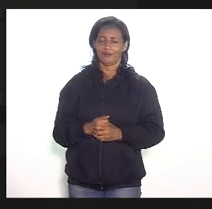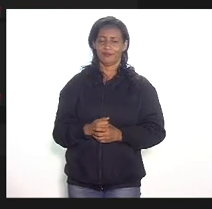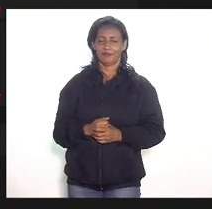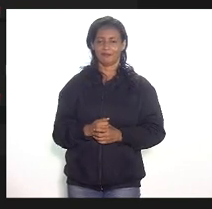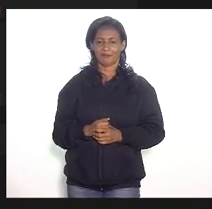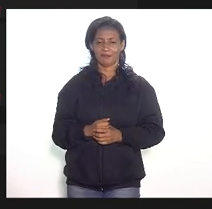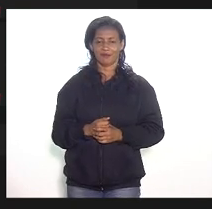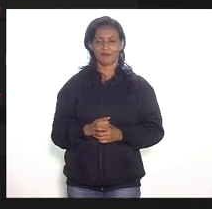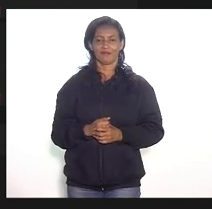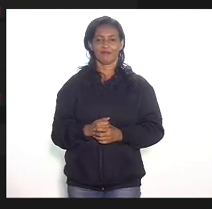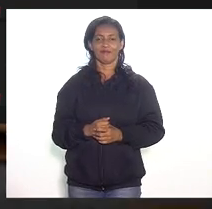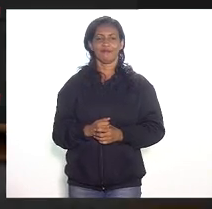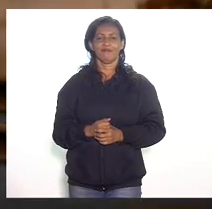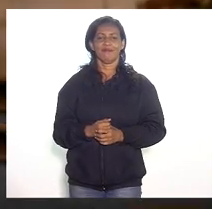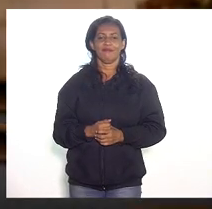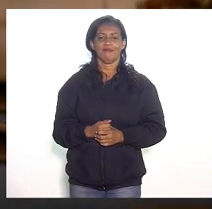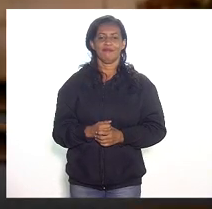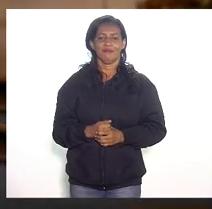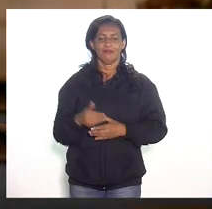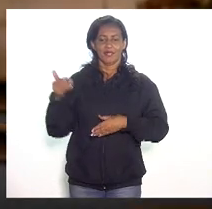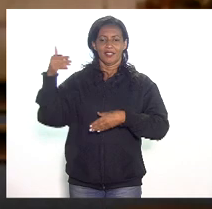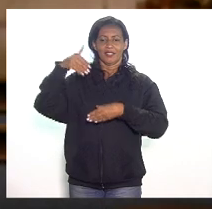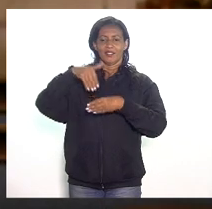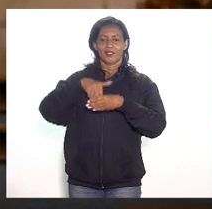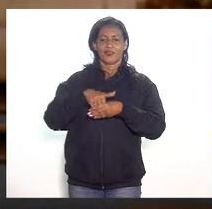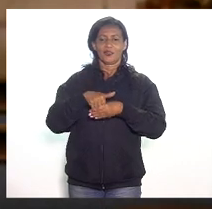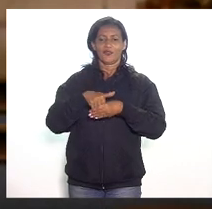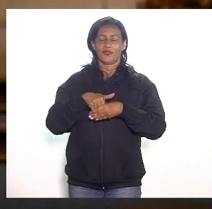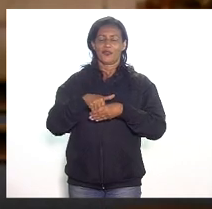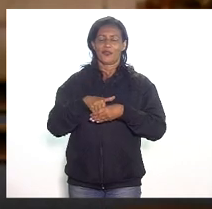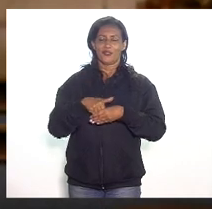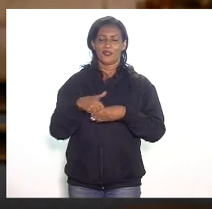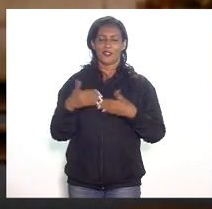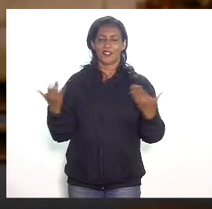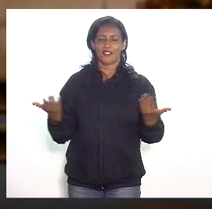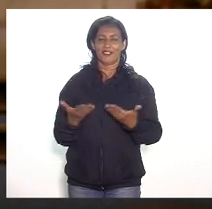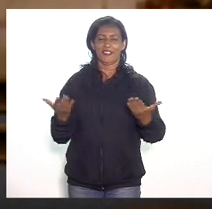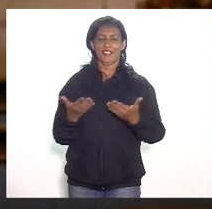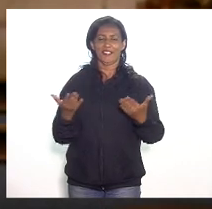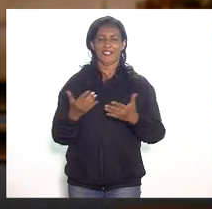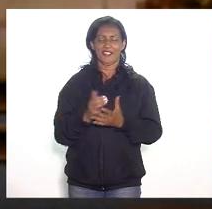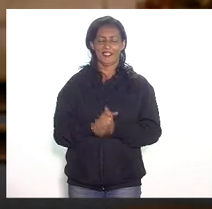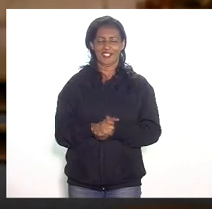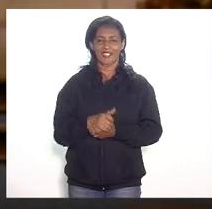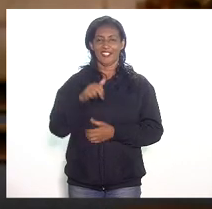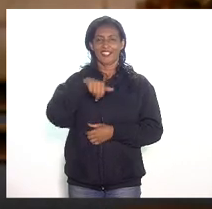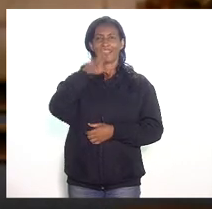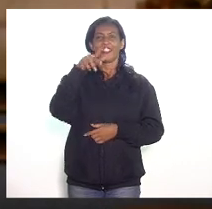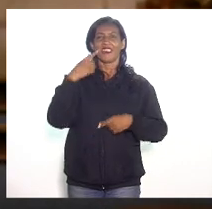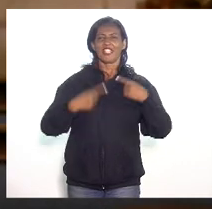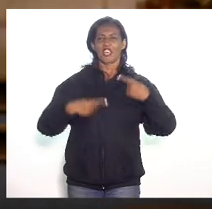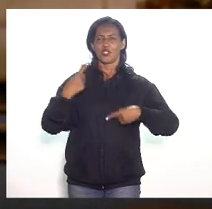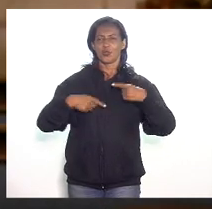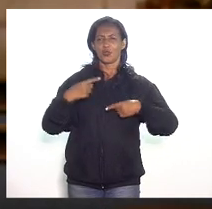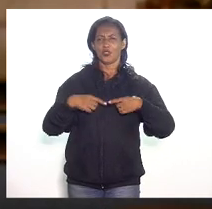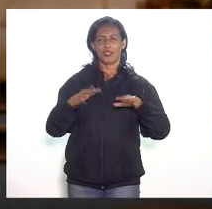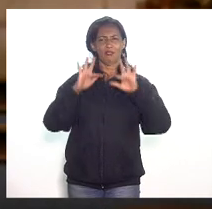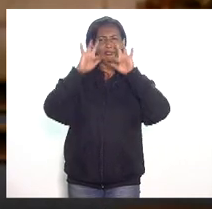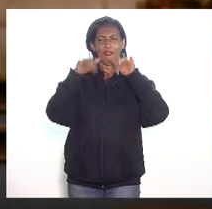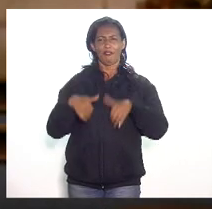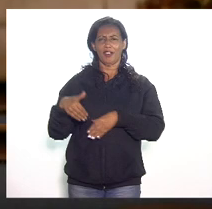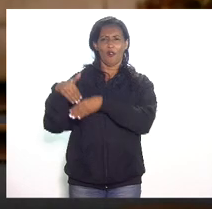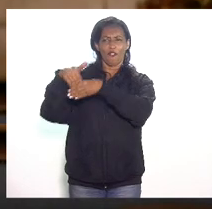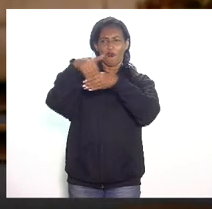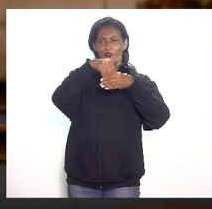Depois, daqui a pouco. Vamos votar aqui e eu vou conceder a palavra para a vossa excelência. Não havendo quem queira discutir, cerrada a discussão. Em